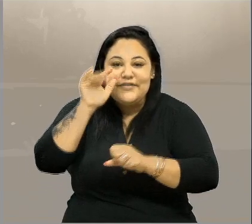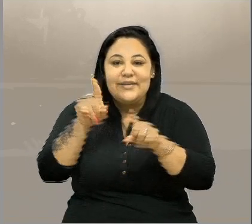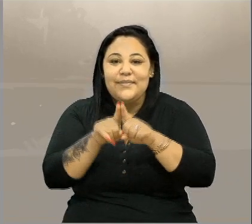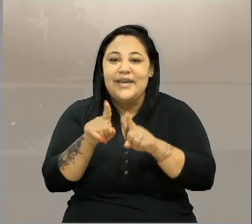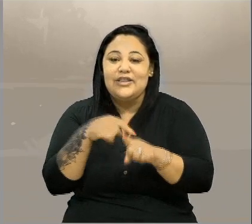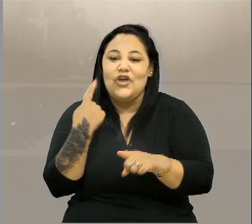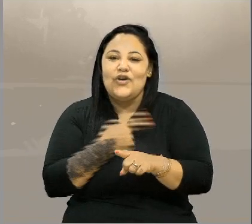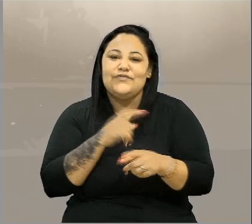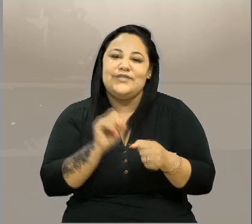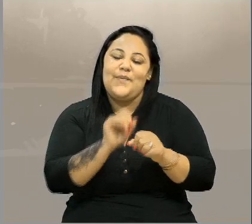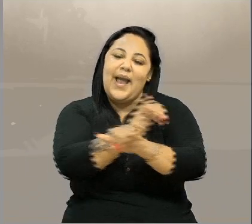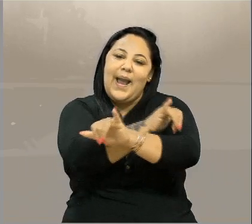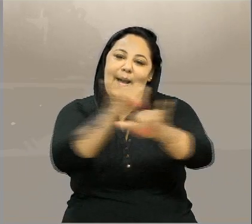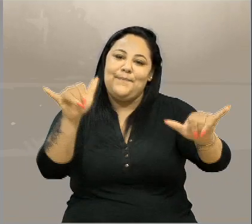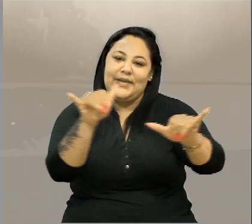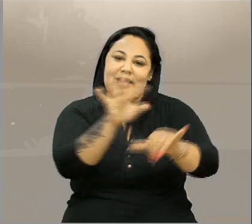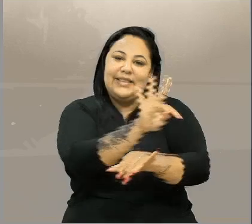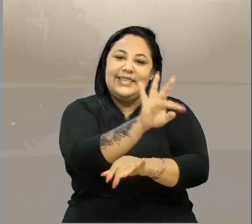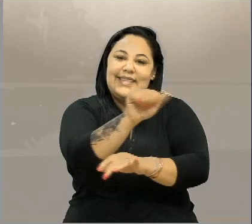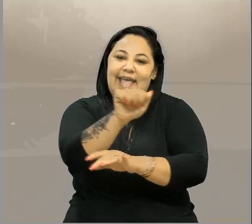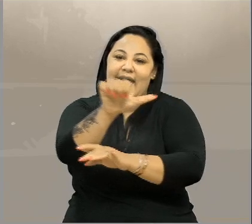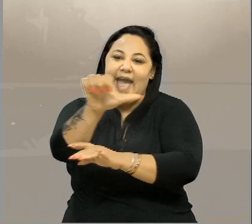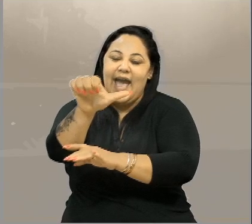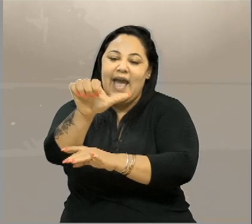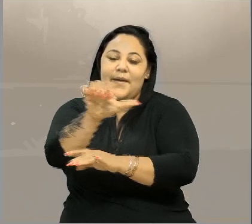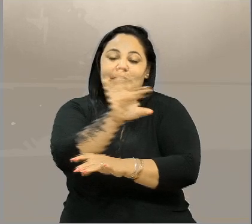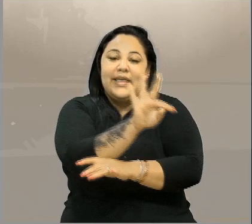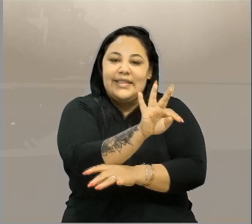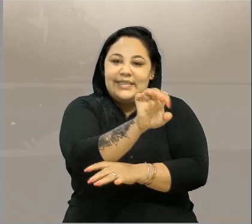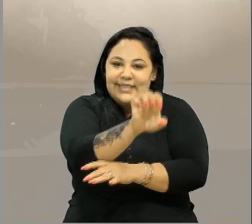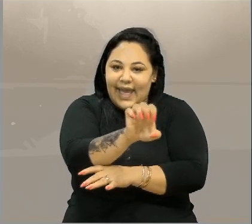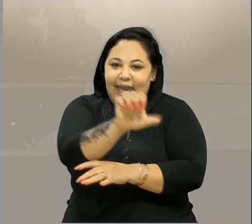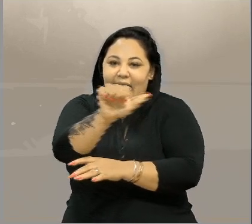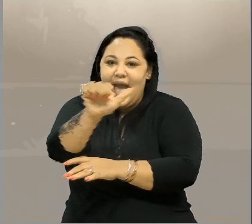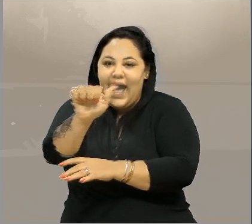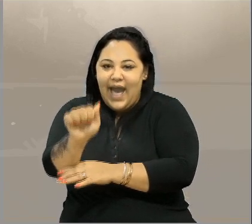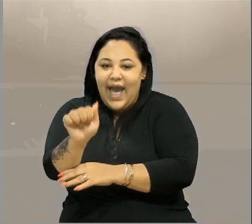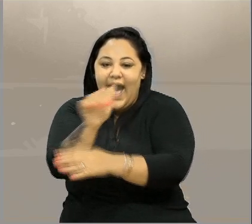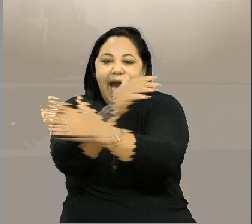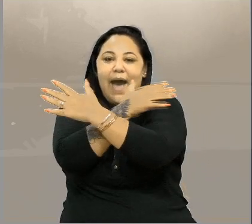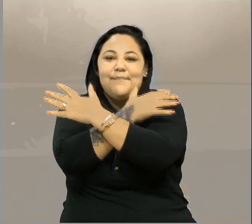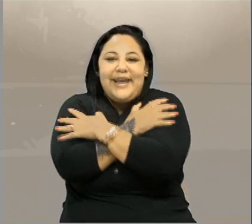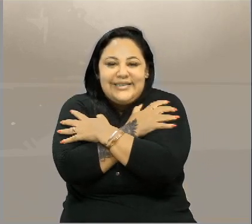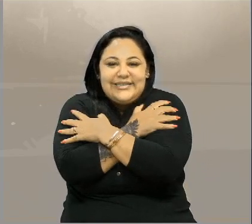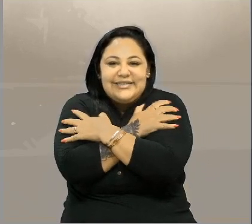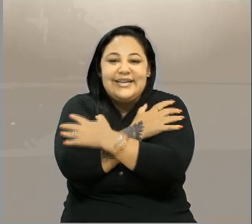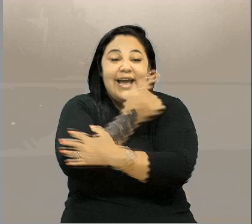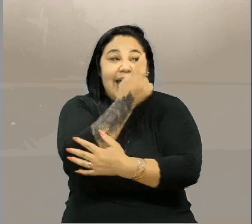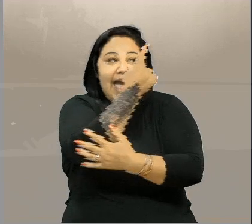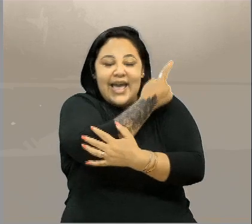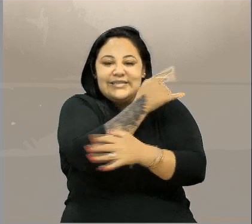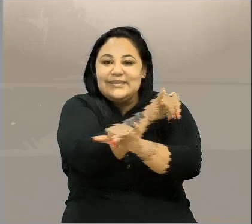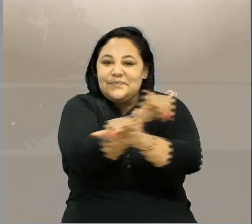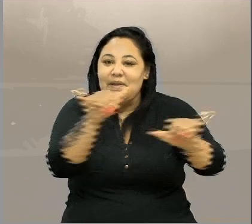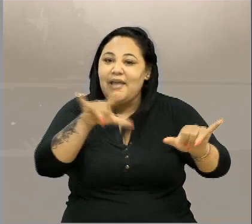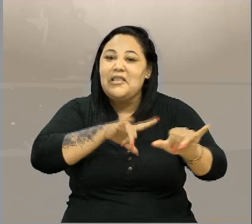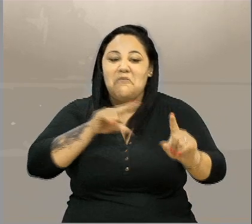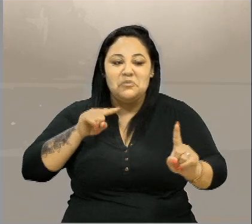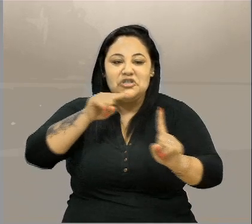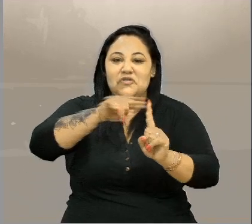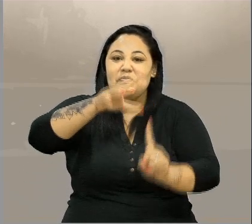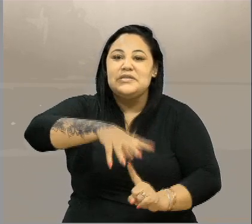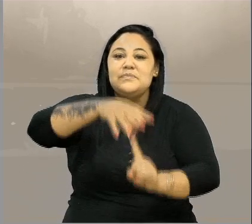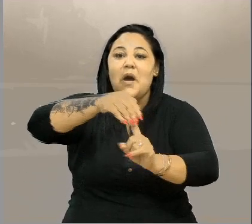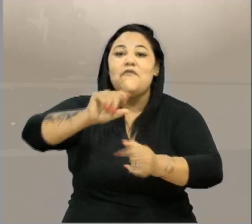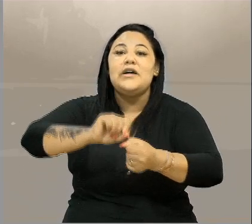campanha linda chamada Até Abraça. Essa campanha ela teve como principal objetivo, né, fazer